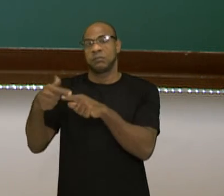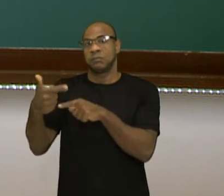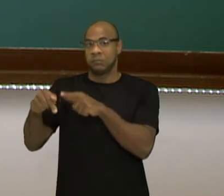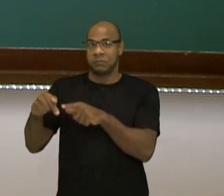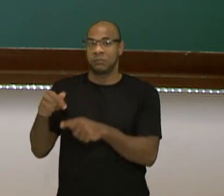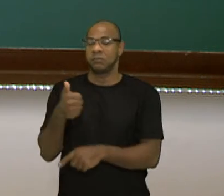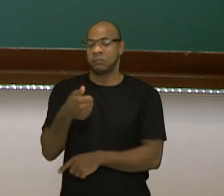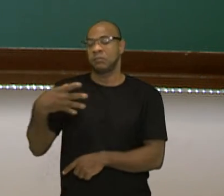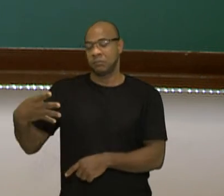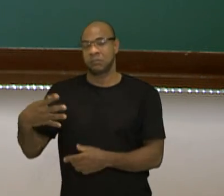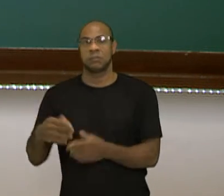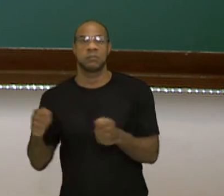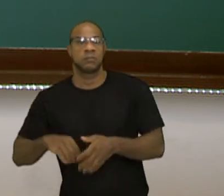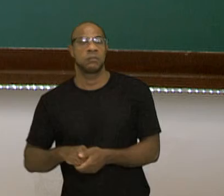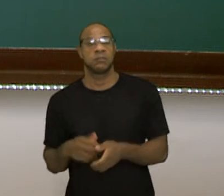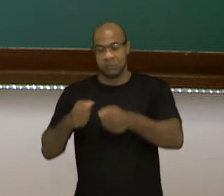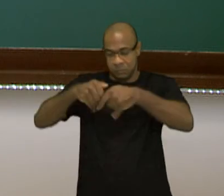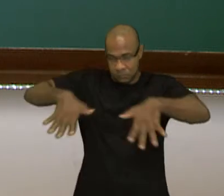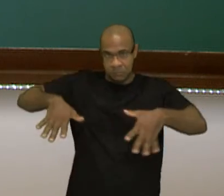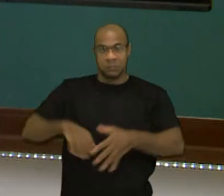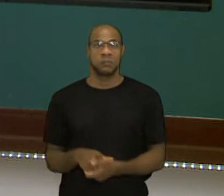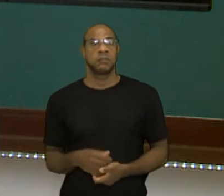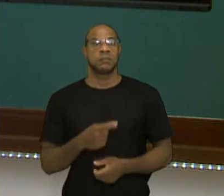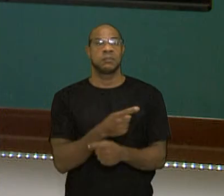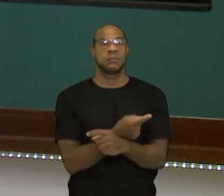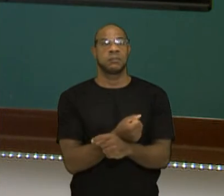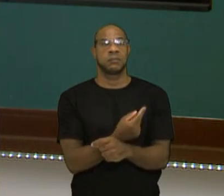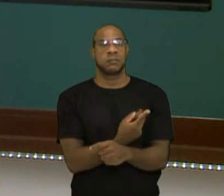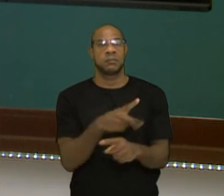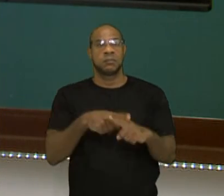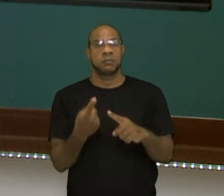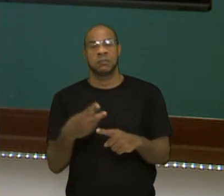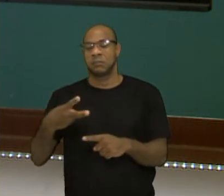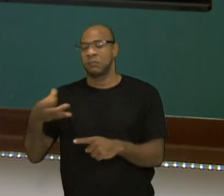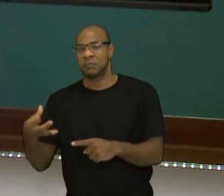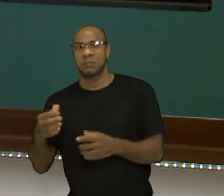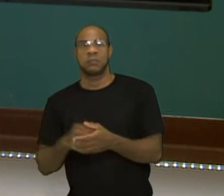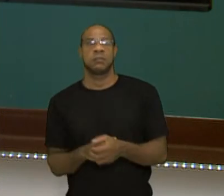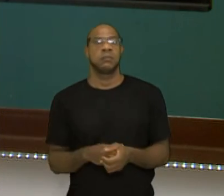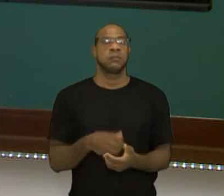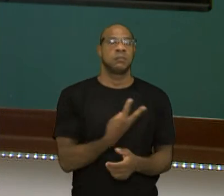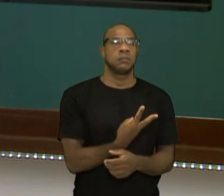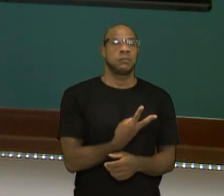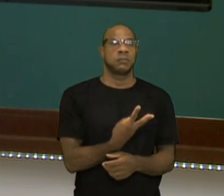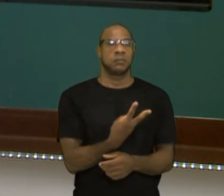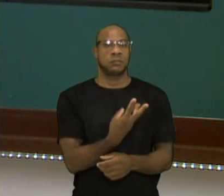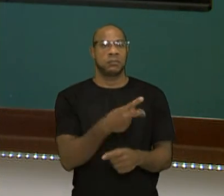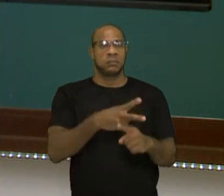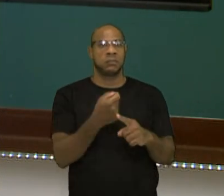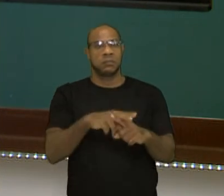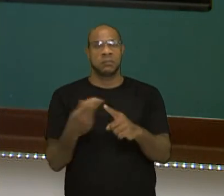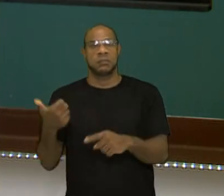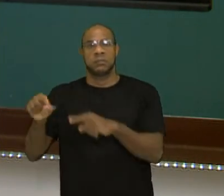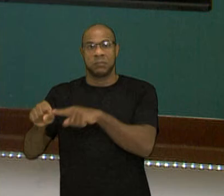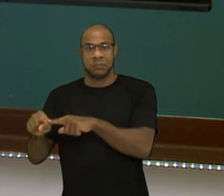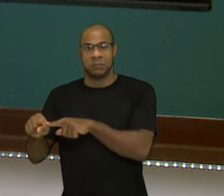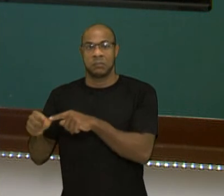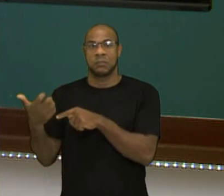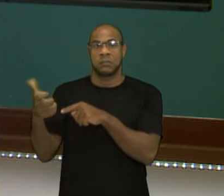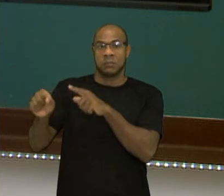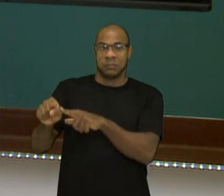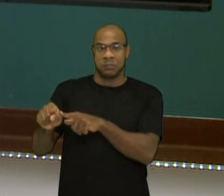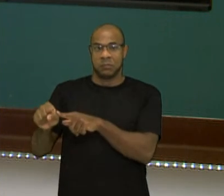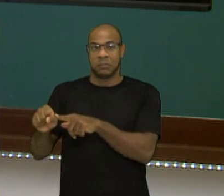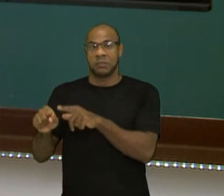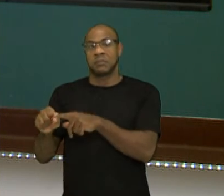divisões. 72 por 2 dá 36, 36 por 2 dá 18, 18 por 2 dá 9, 9